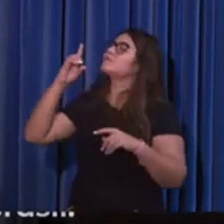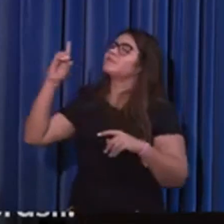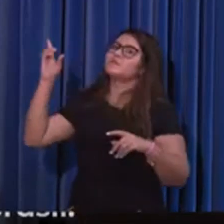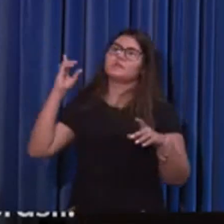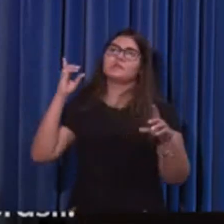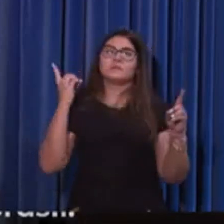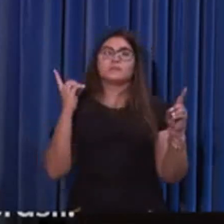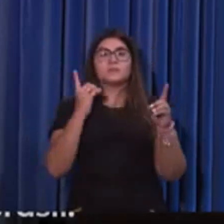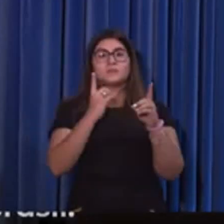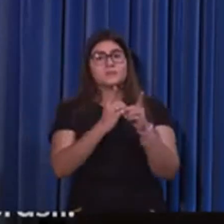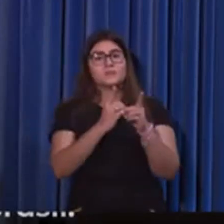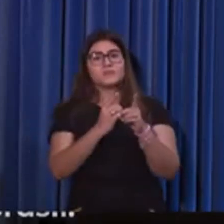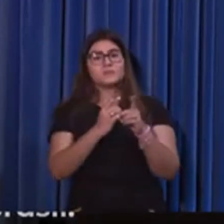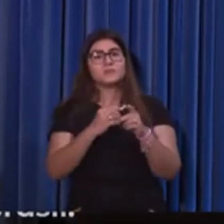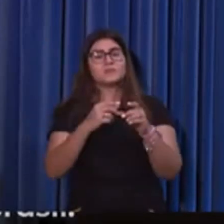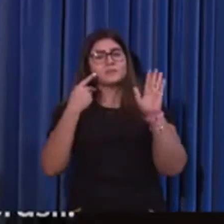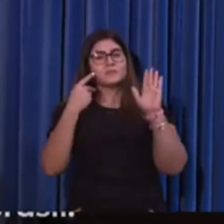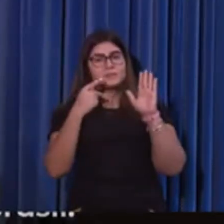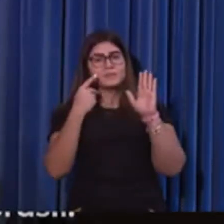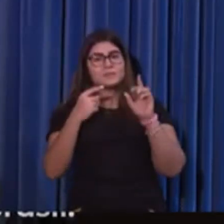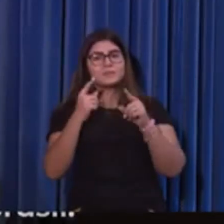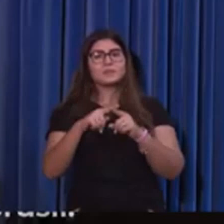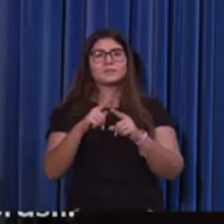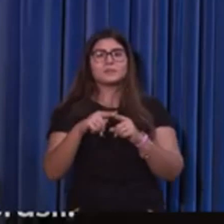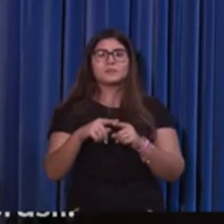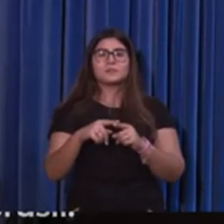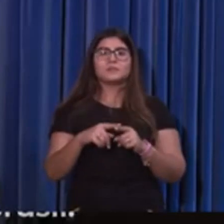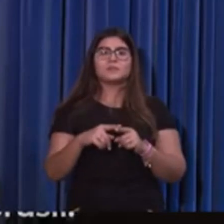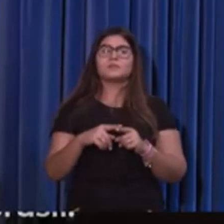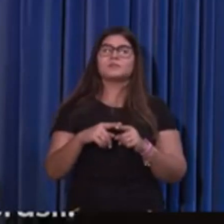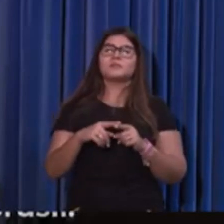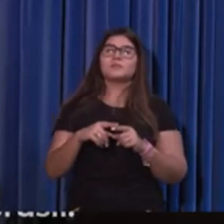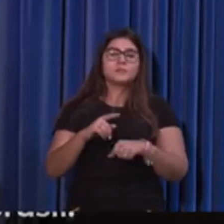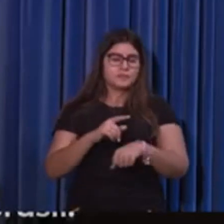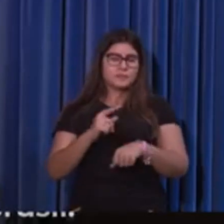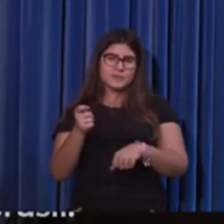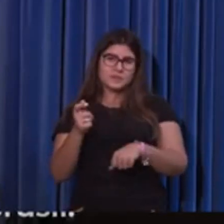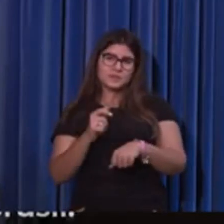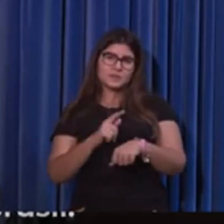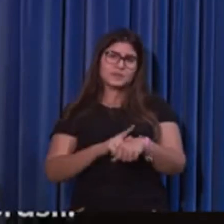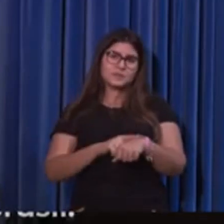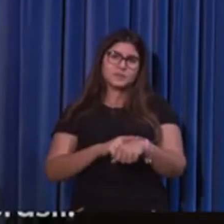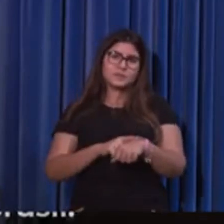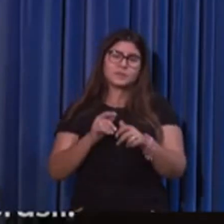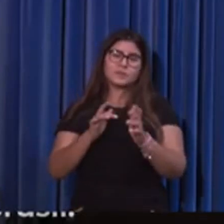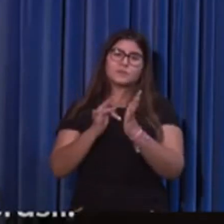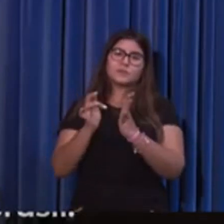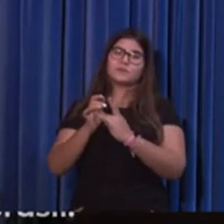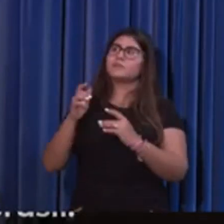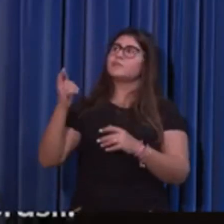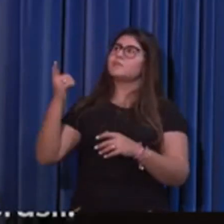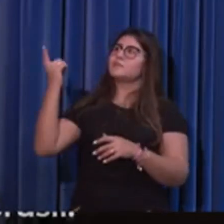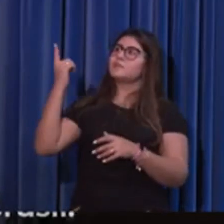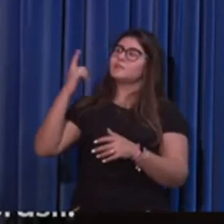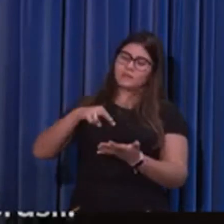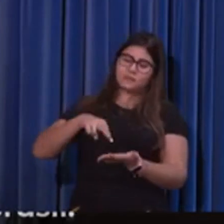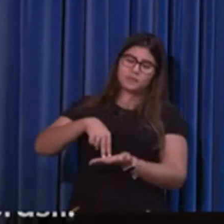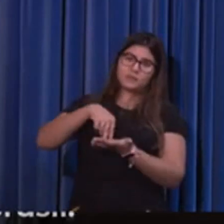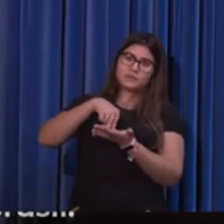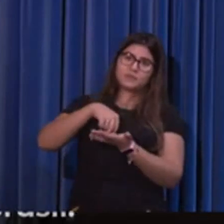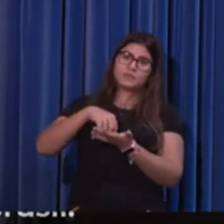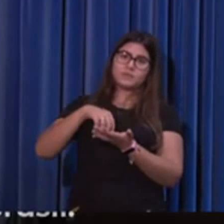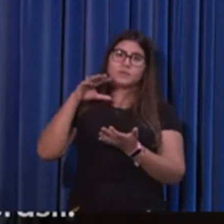alcanceis a promessa. Porque ainda dentro de pouco tempo, aquele que vem virá e não